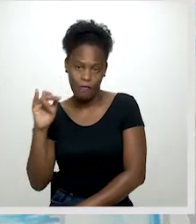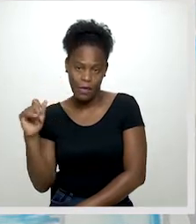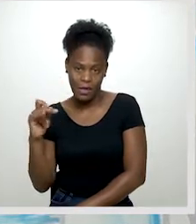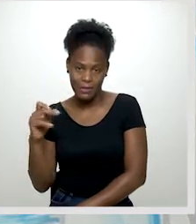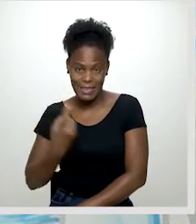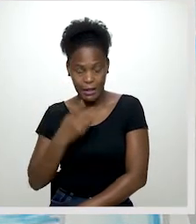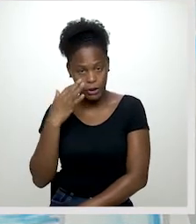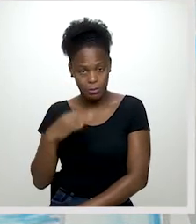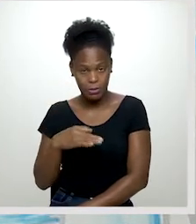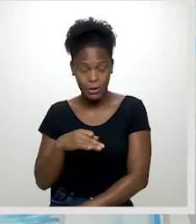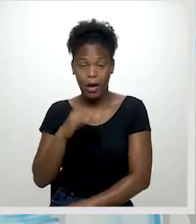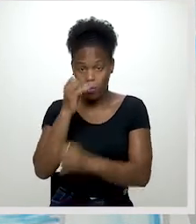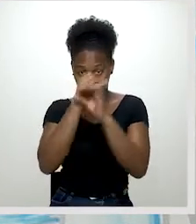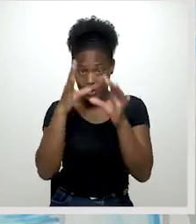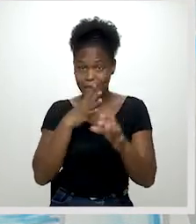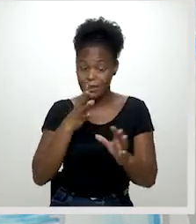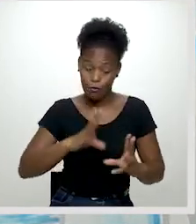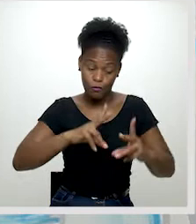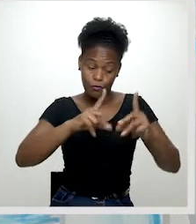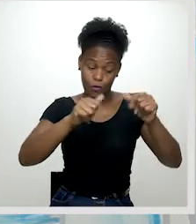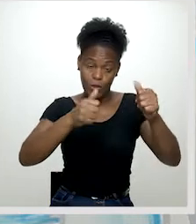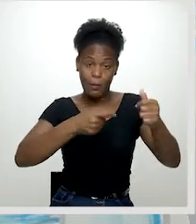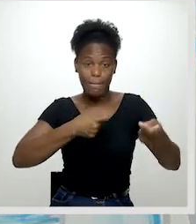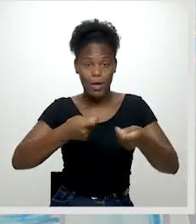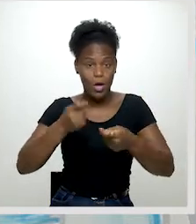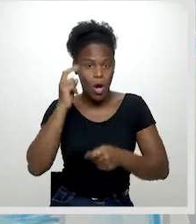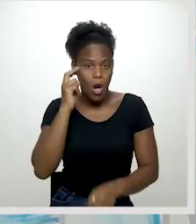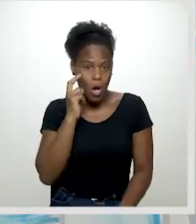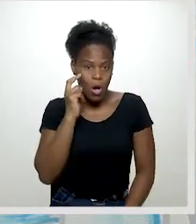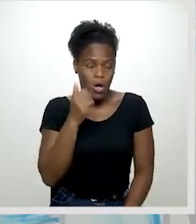evolução biológica nos diz sempre